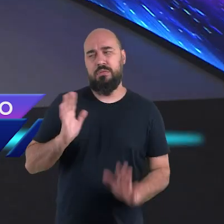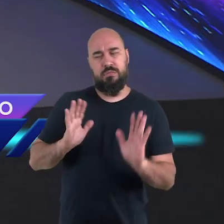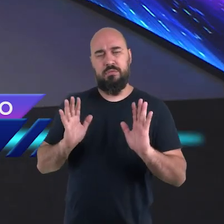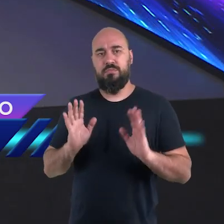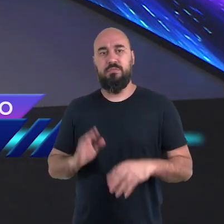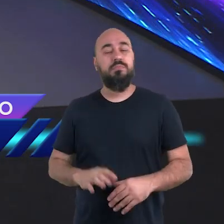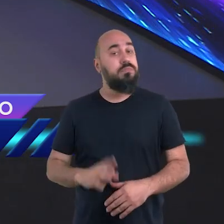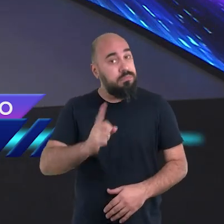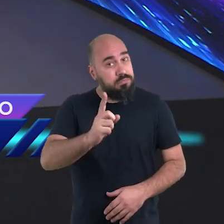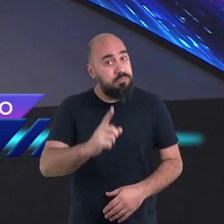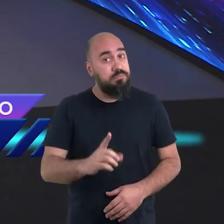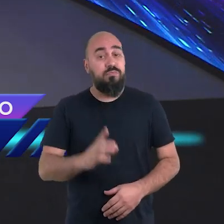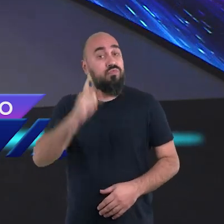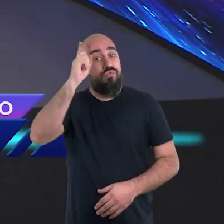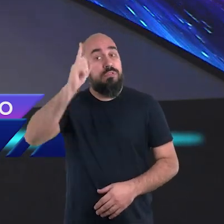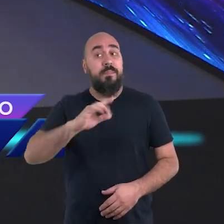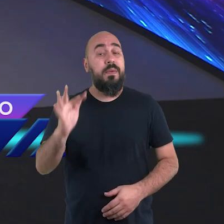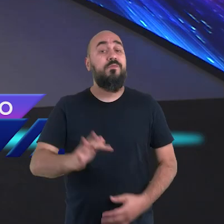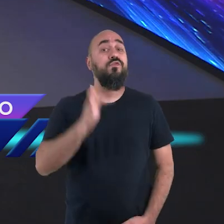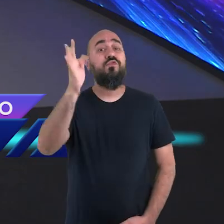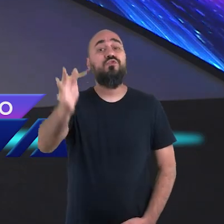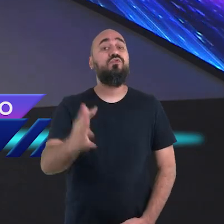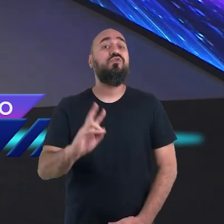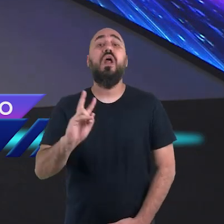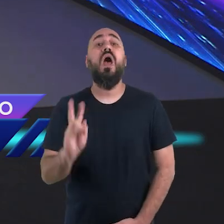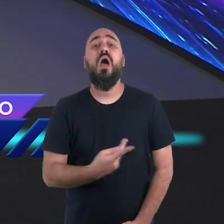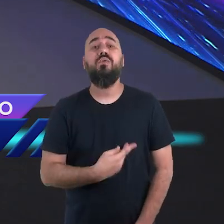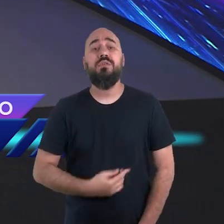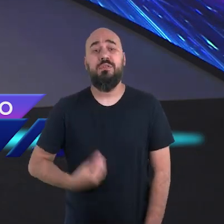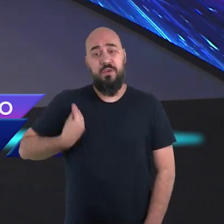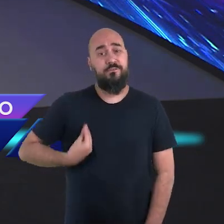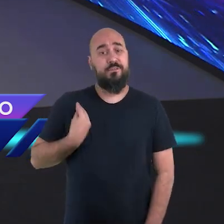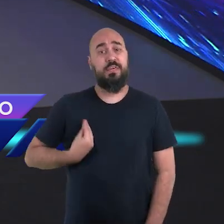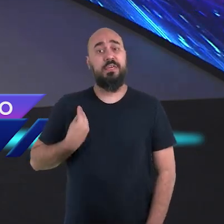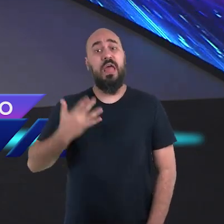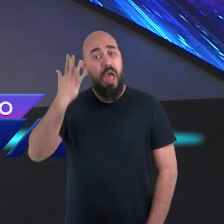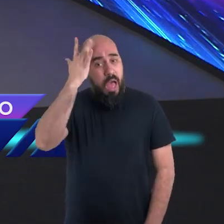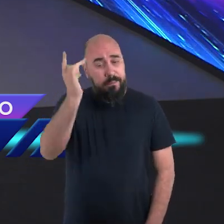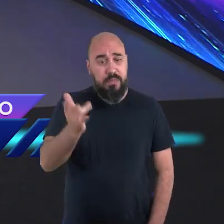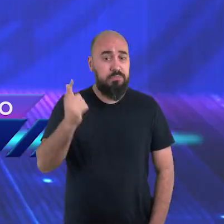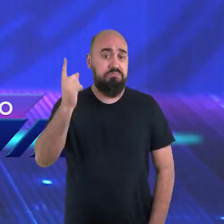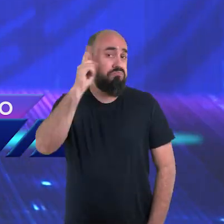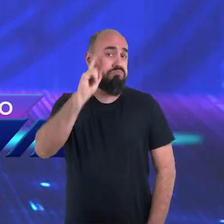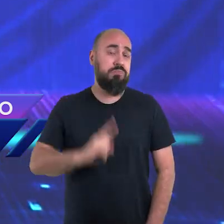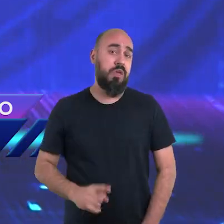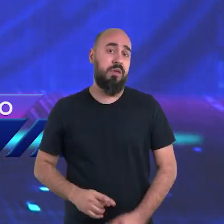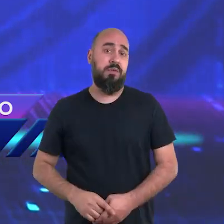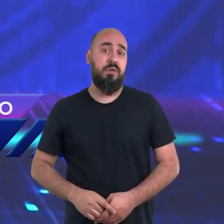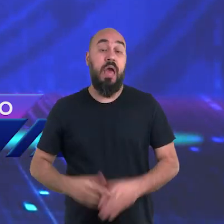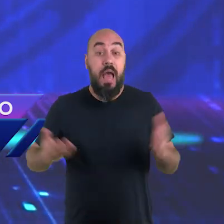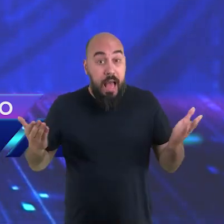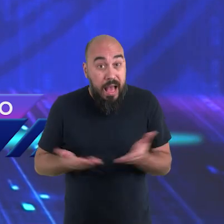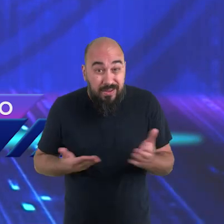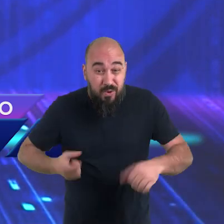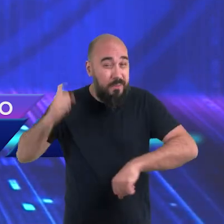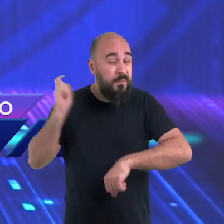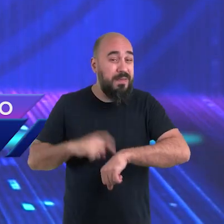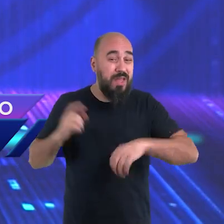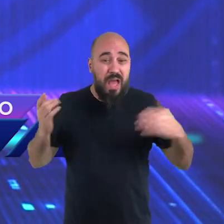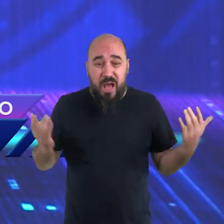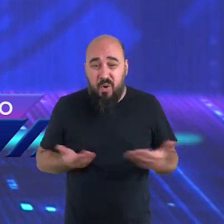Nós não sabemos o que é que vai acontecer no futuro. Temos apenas o agora. Temos apenas este momento. E